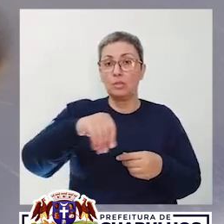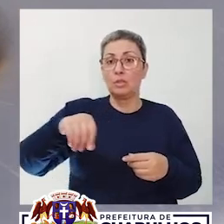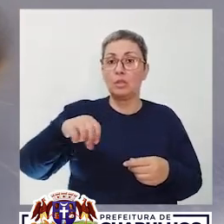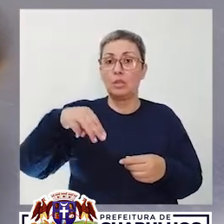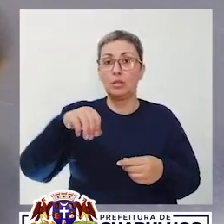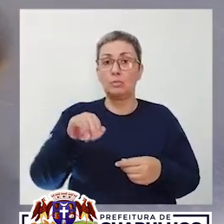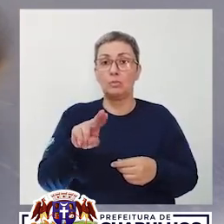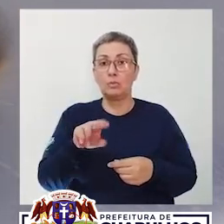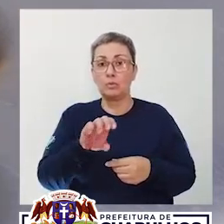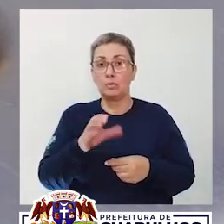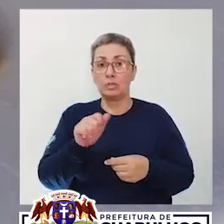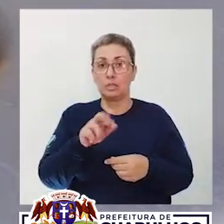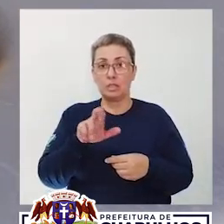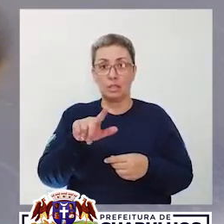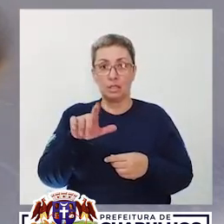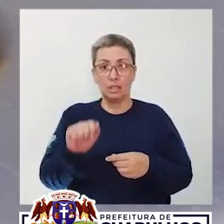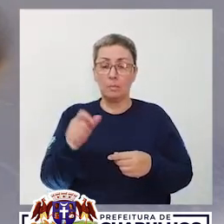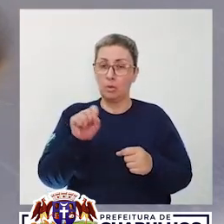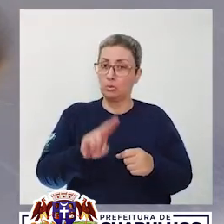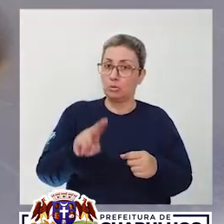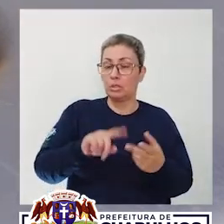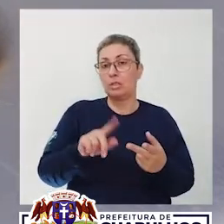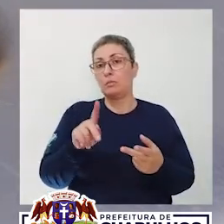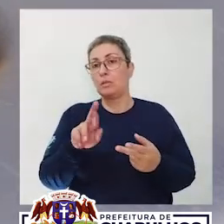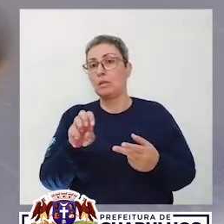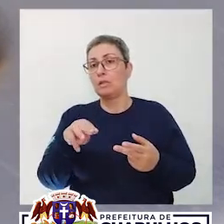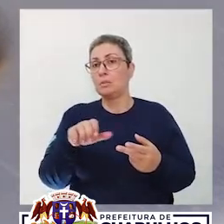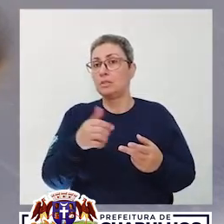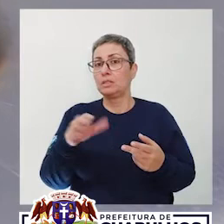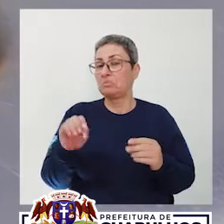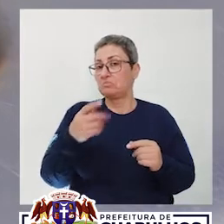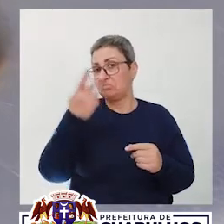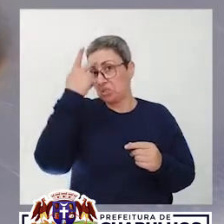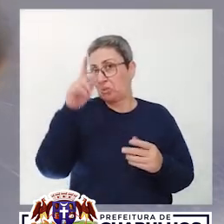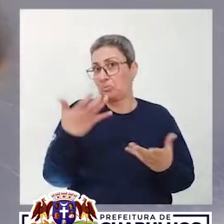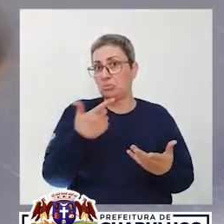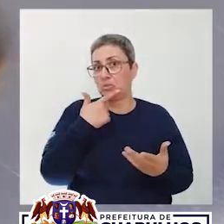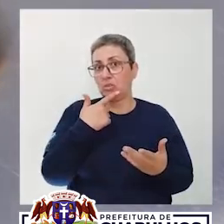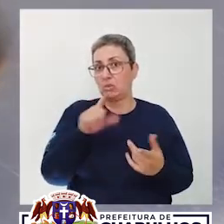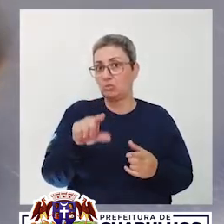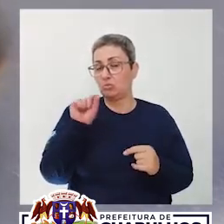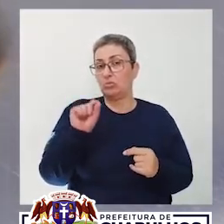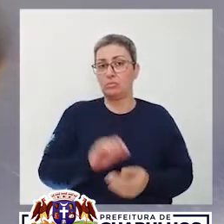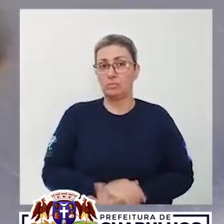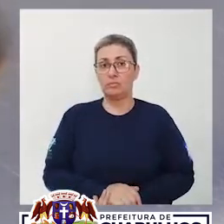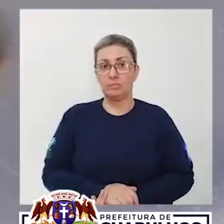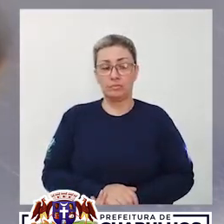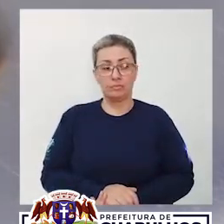caso, nós vamos usar uma mussarela, tá? Mas pode usar um parmesão, queijo da preferência? Pode. Pode